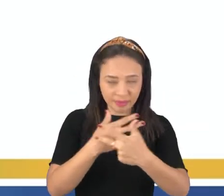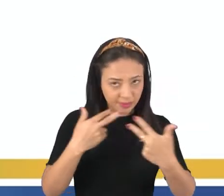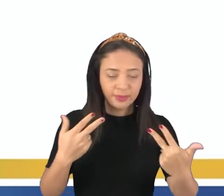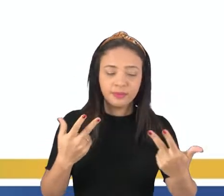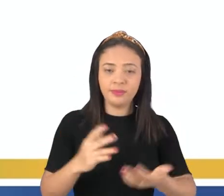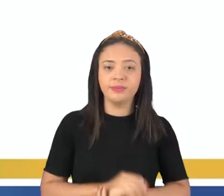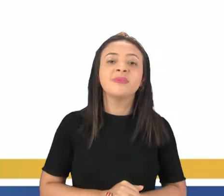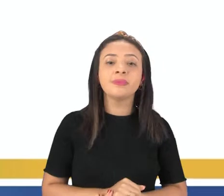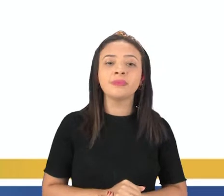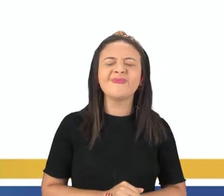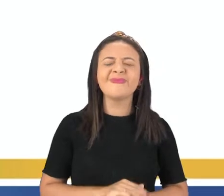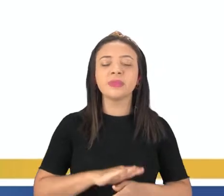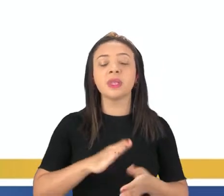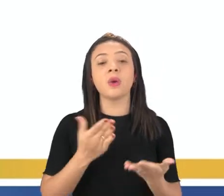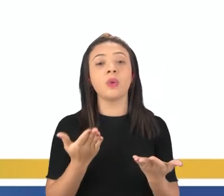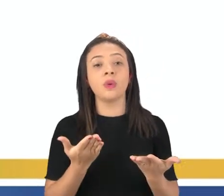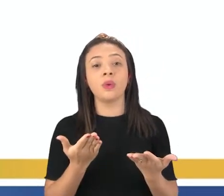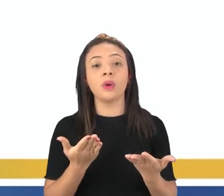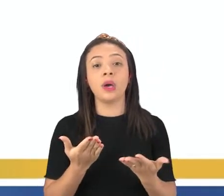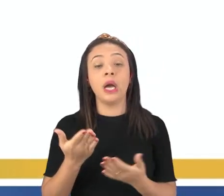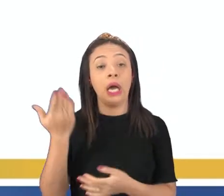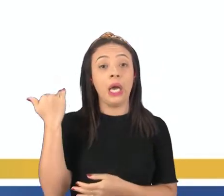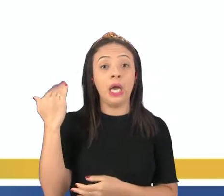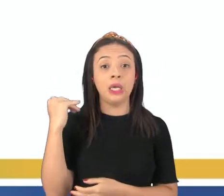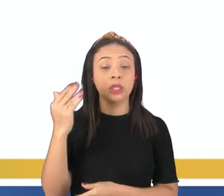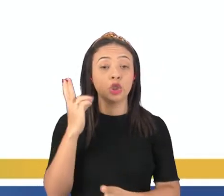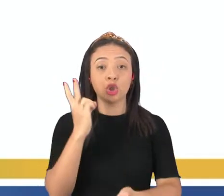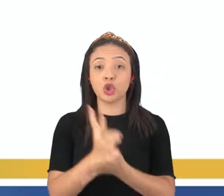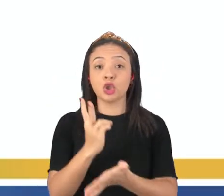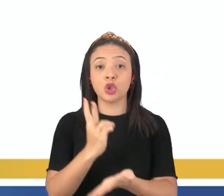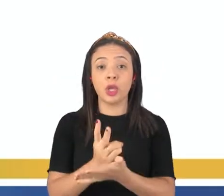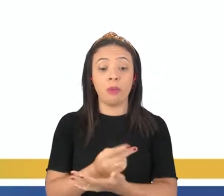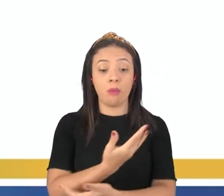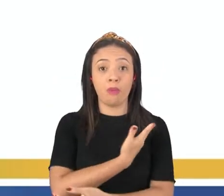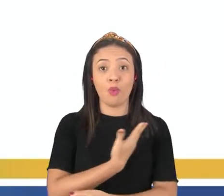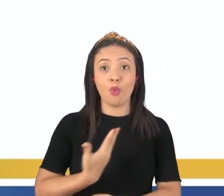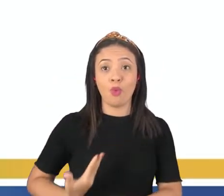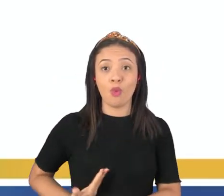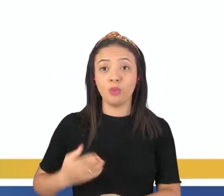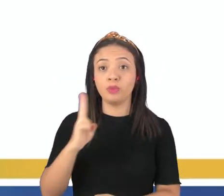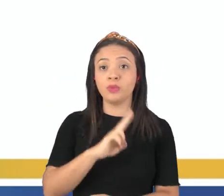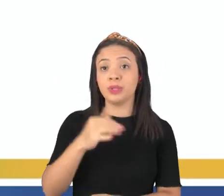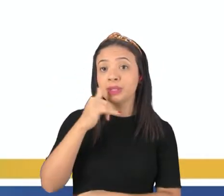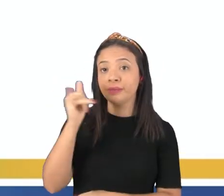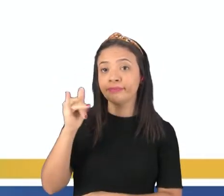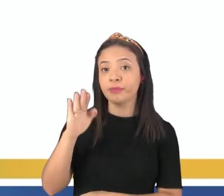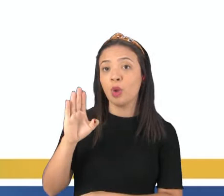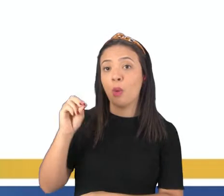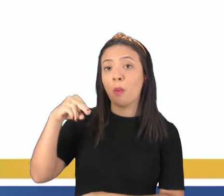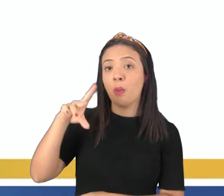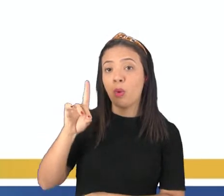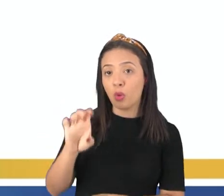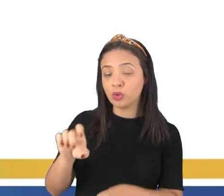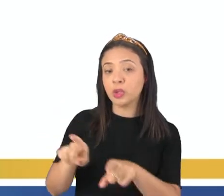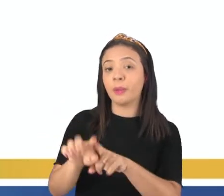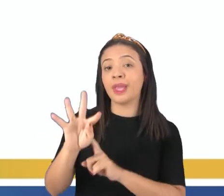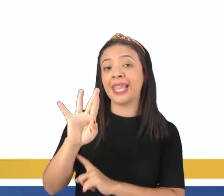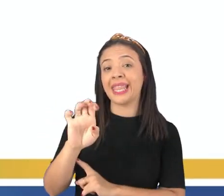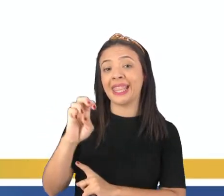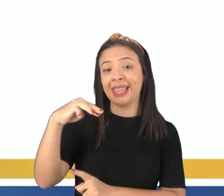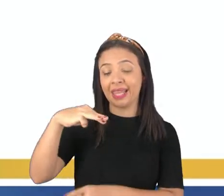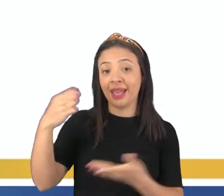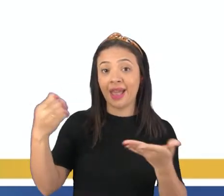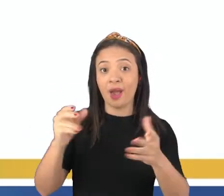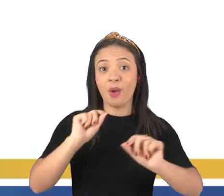a cidade saiu de uma mobilidade essencialmente pública e movida à eletricidade, no caso o bonde e o trem, para outra